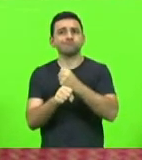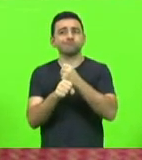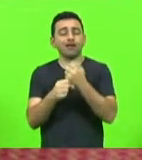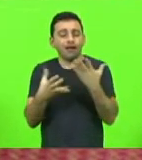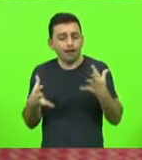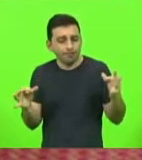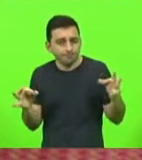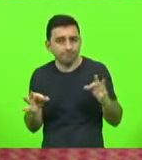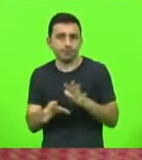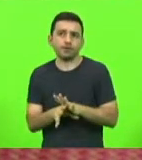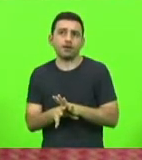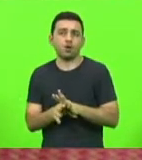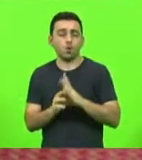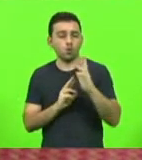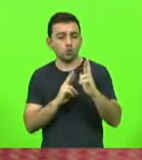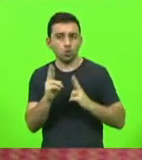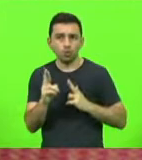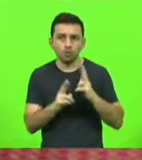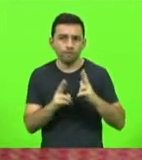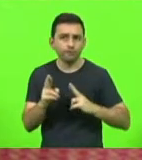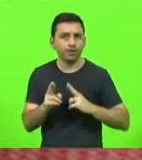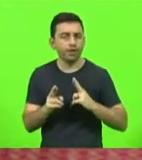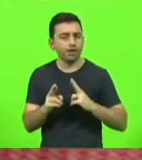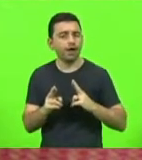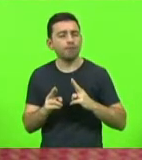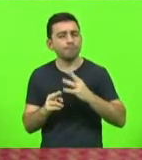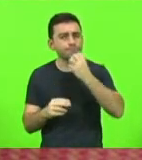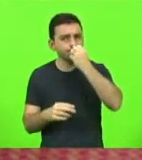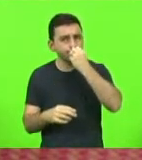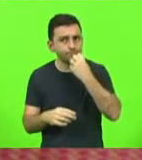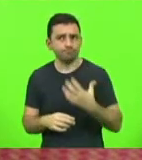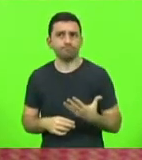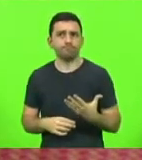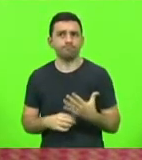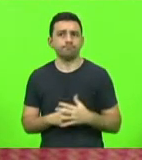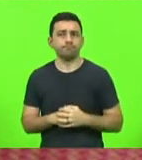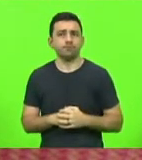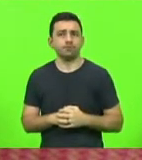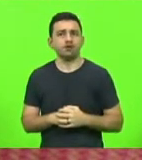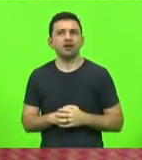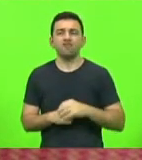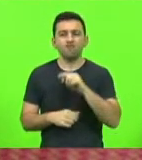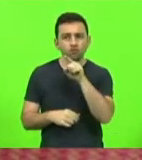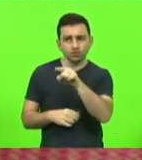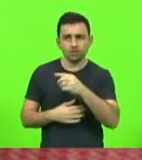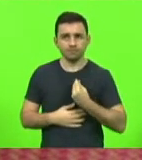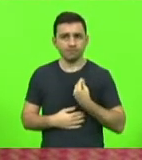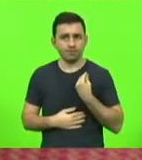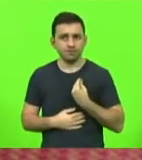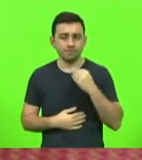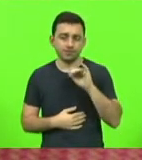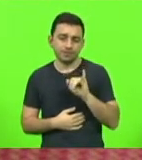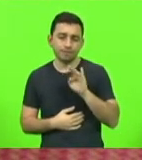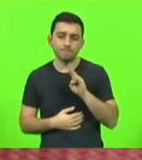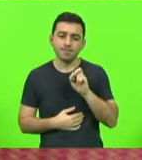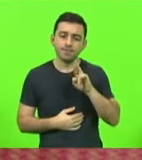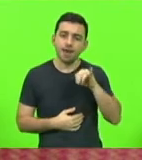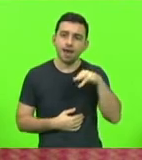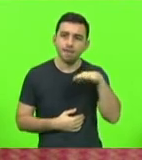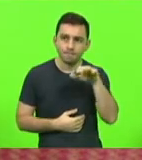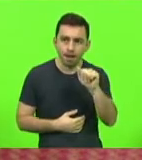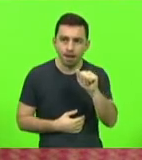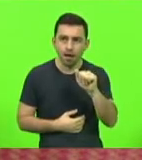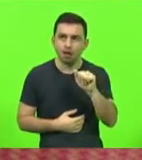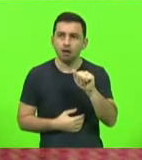concluída, ver uma rodovia em condições. E eu sei que Vossa Excelência, por residir em Ibirama, no Alto Vale, sofre